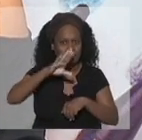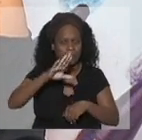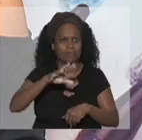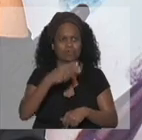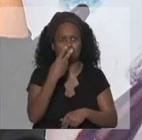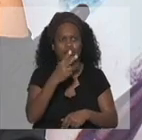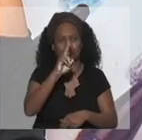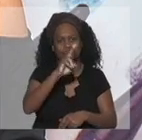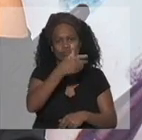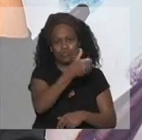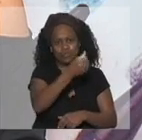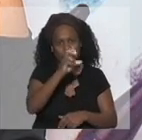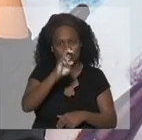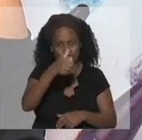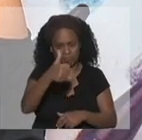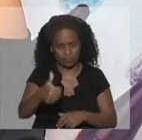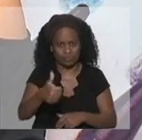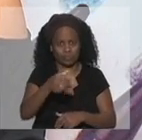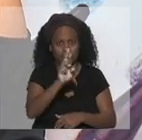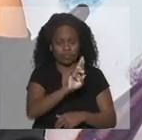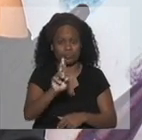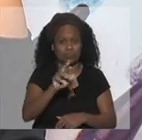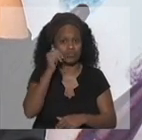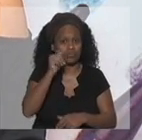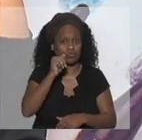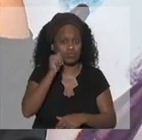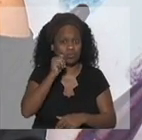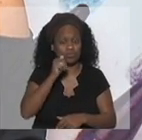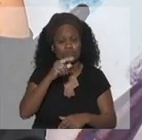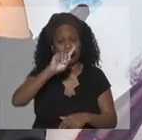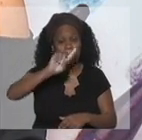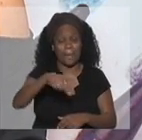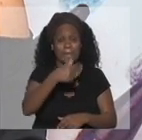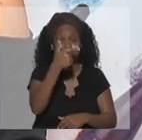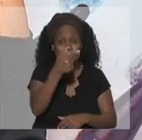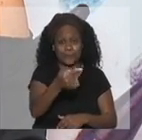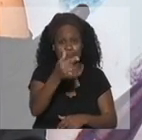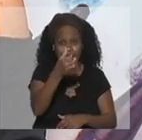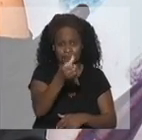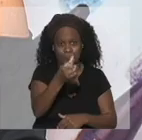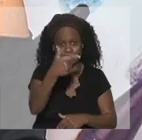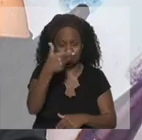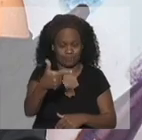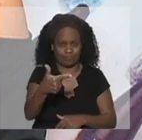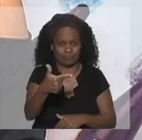Enquanto o salário deles é, em média, R$ 2.251, elas recebem R$